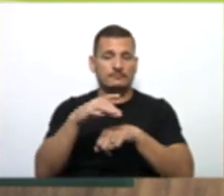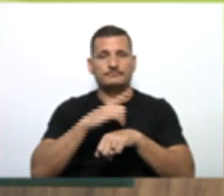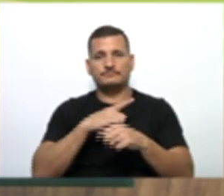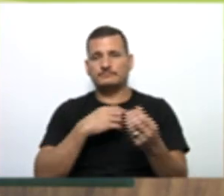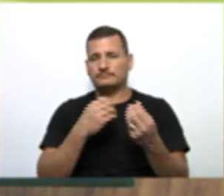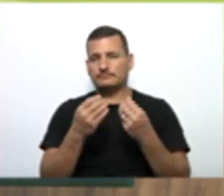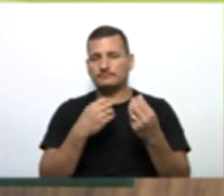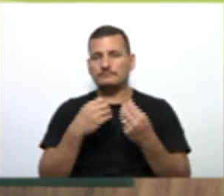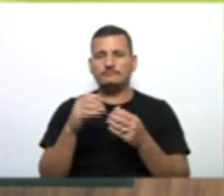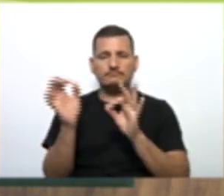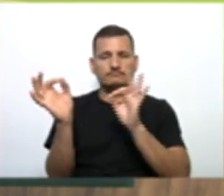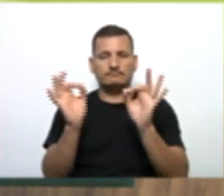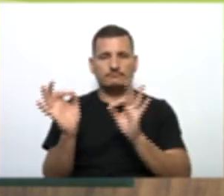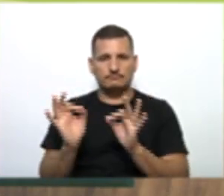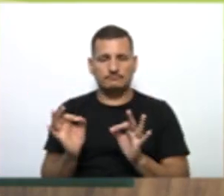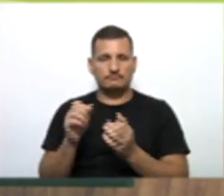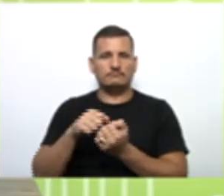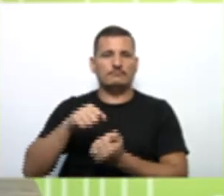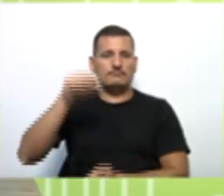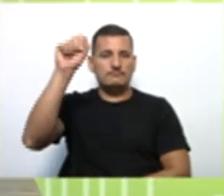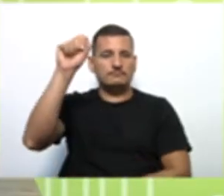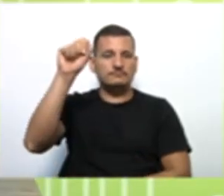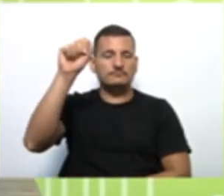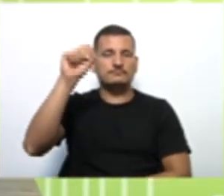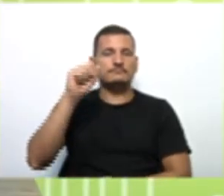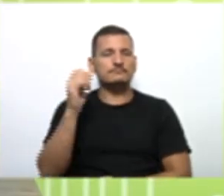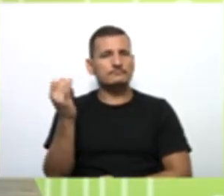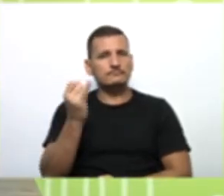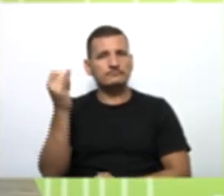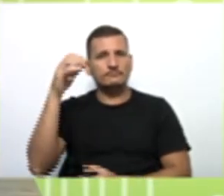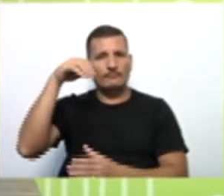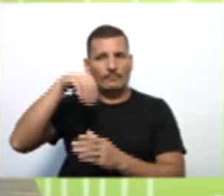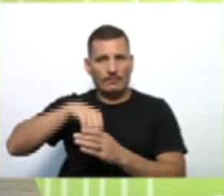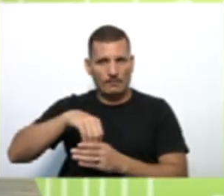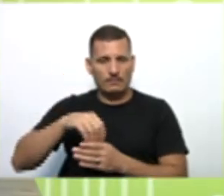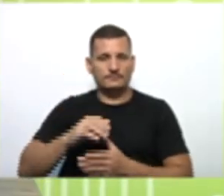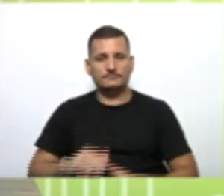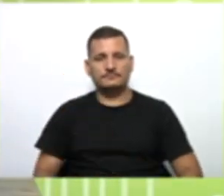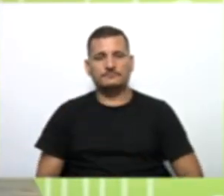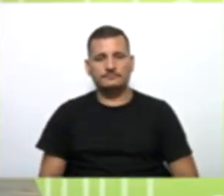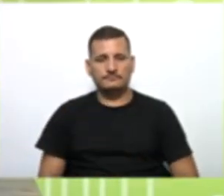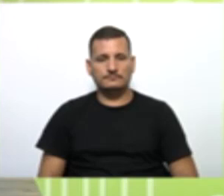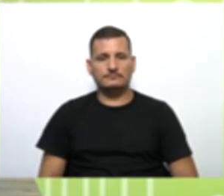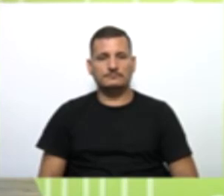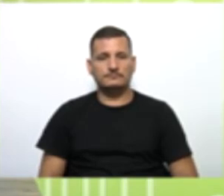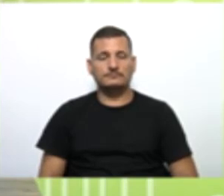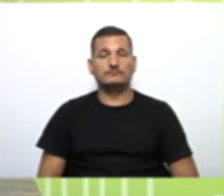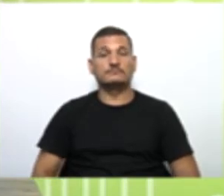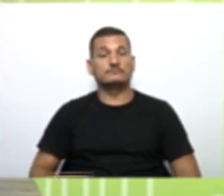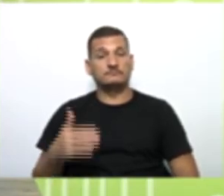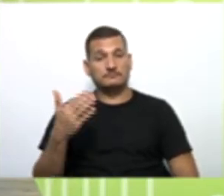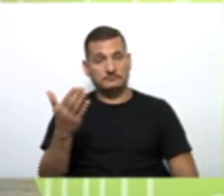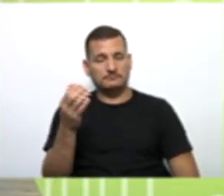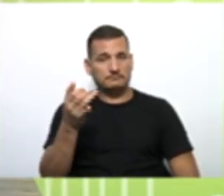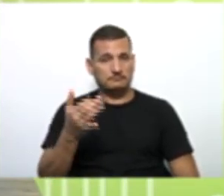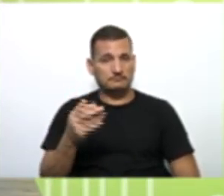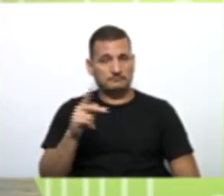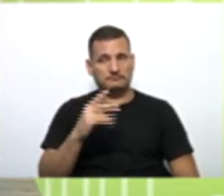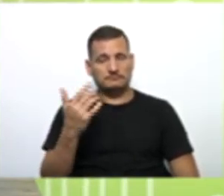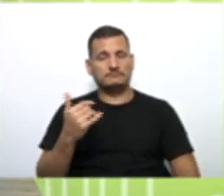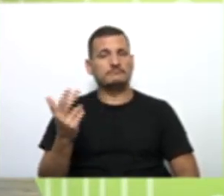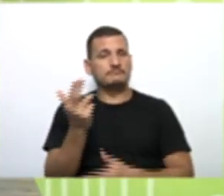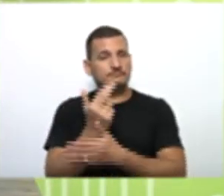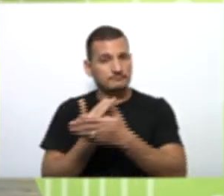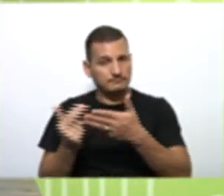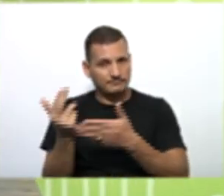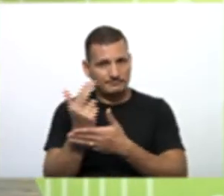banner. Como que a gente... elementos que são fundamentais num banner. A disposição gráfica, como o professor Cássio comentou, ela